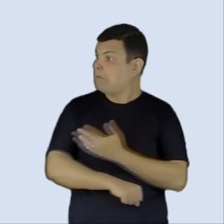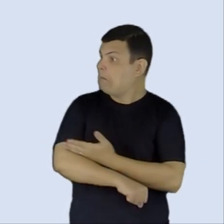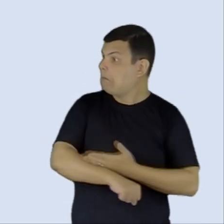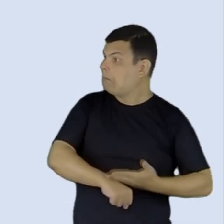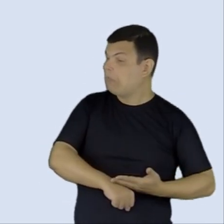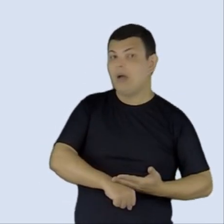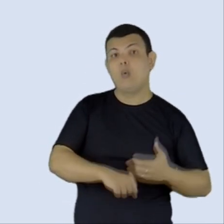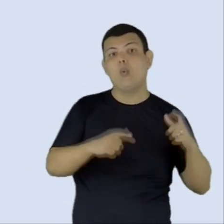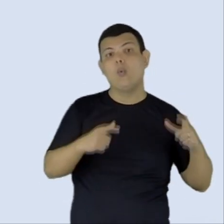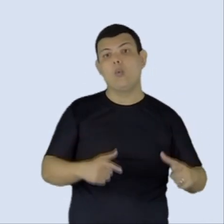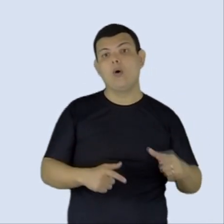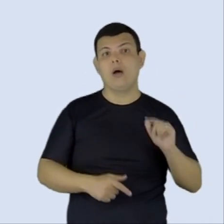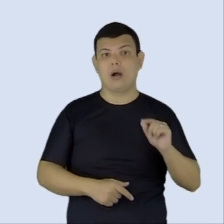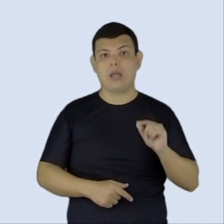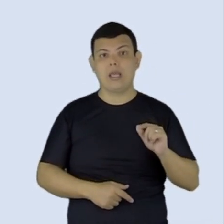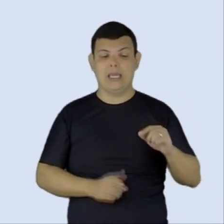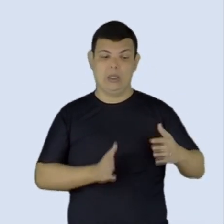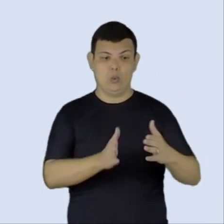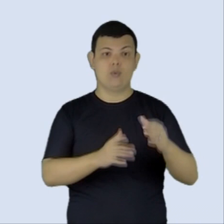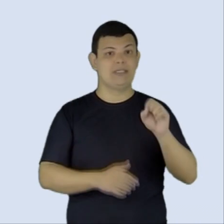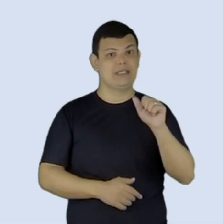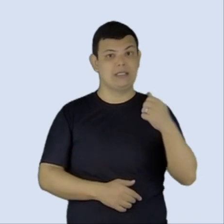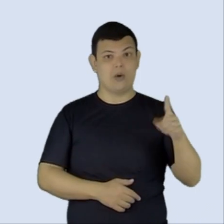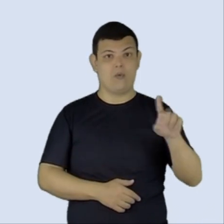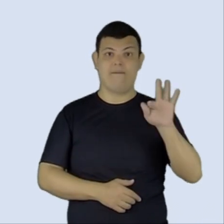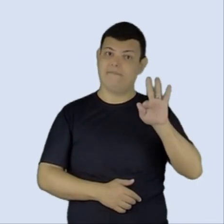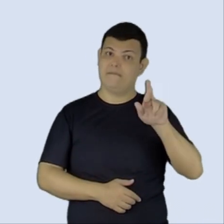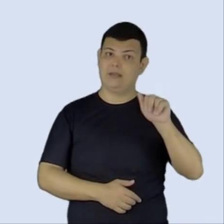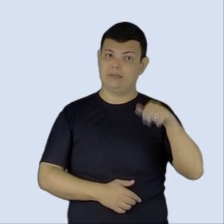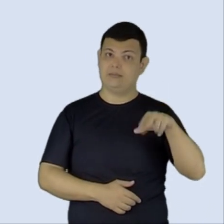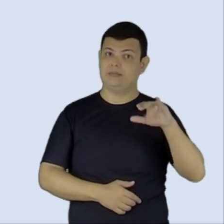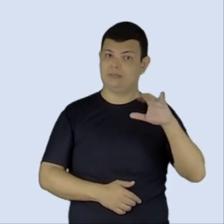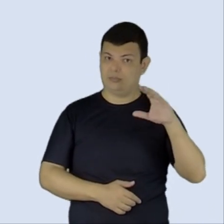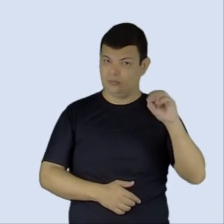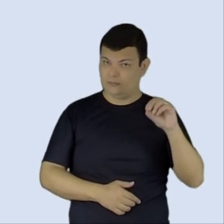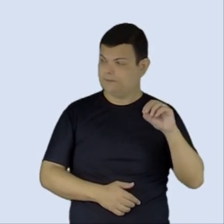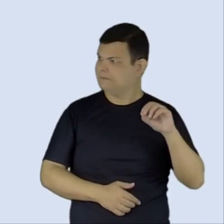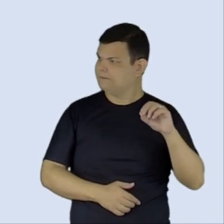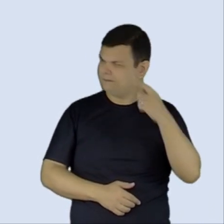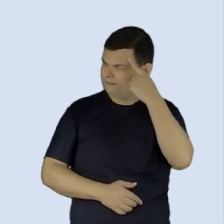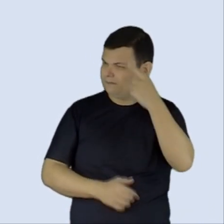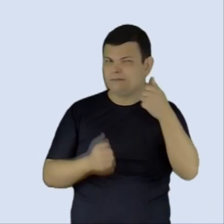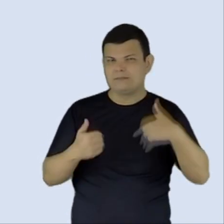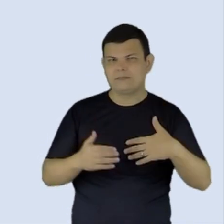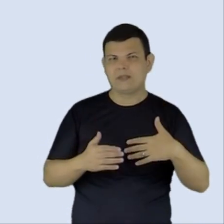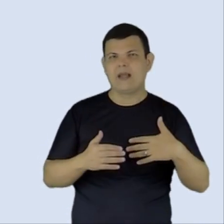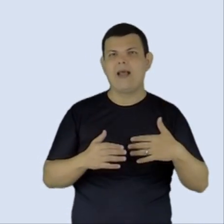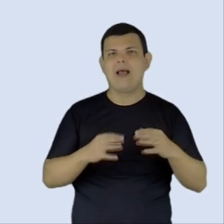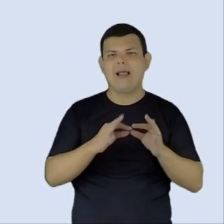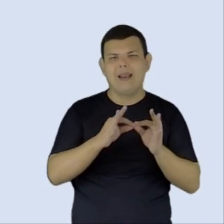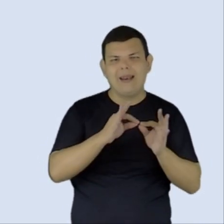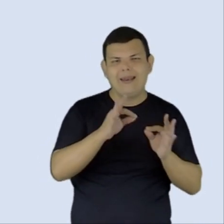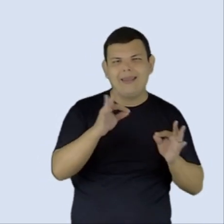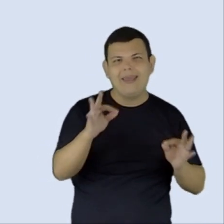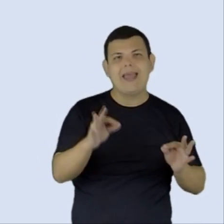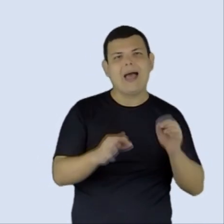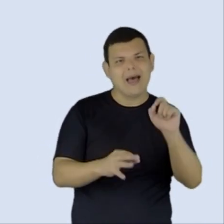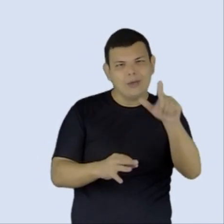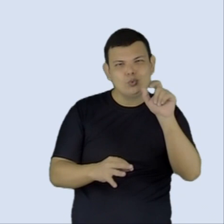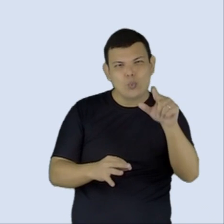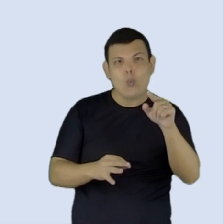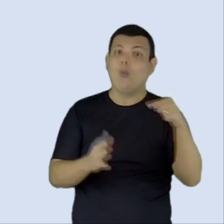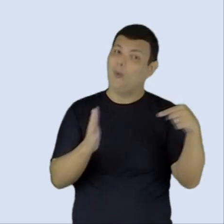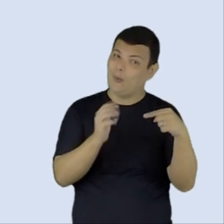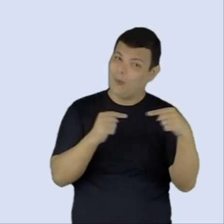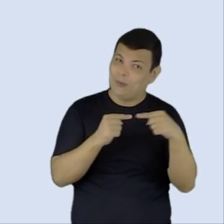bacia hidrográfica do Rio São Francisco. E observem aqui, ó, já falei para vocês que essas linhas azuis, esses tracejados, são